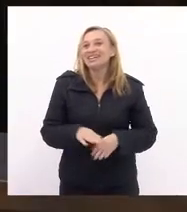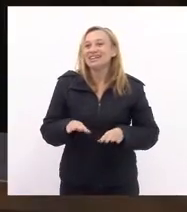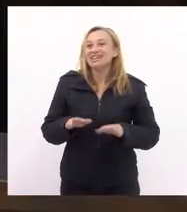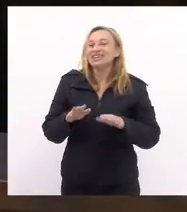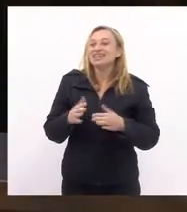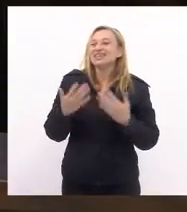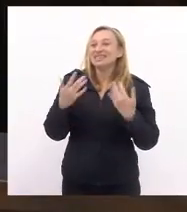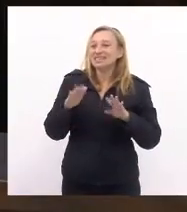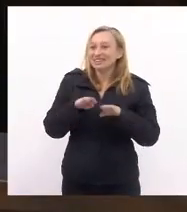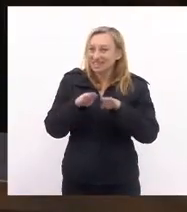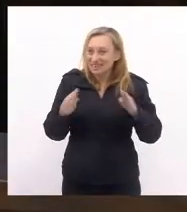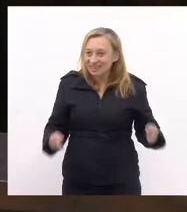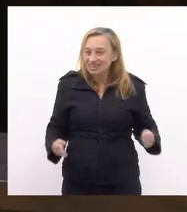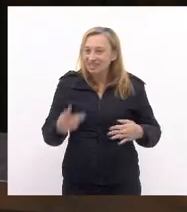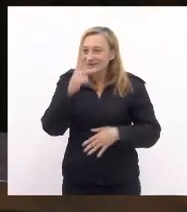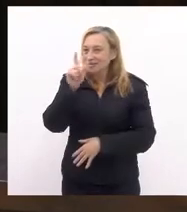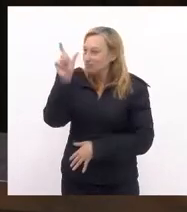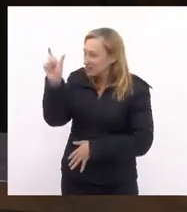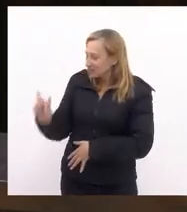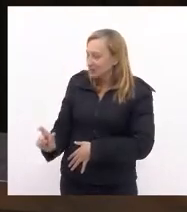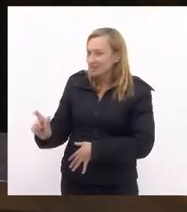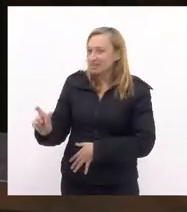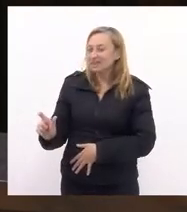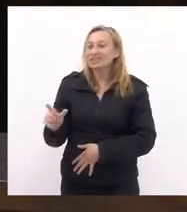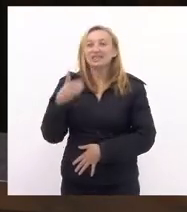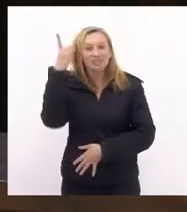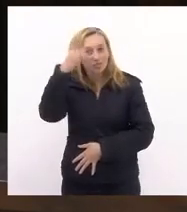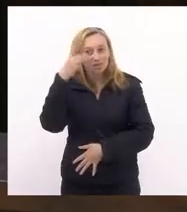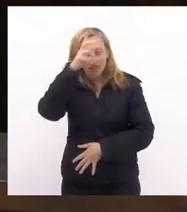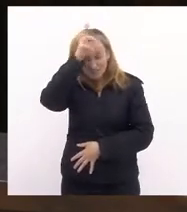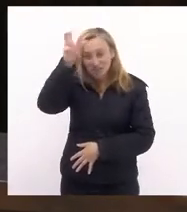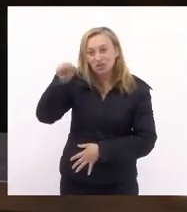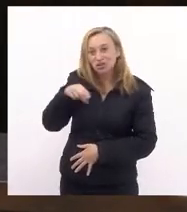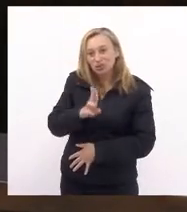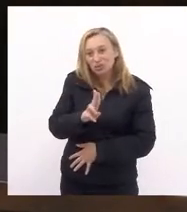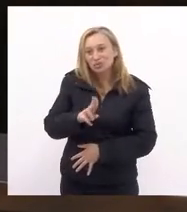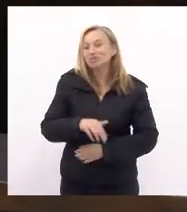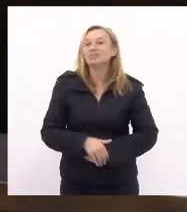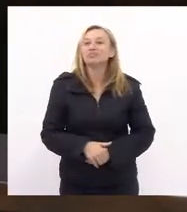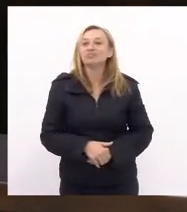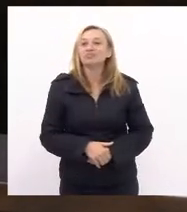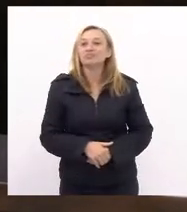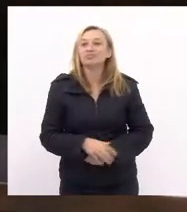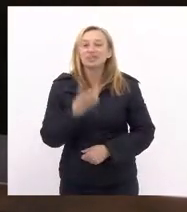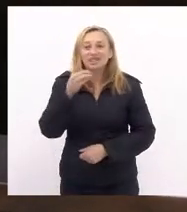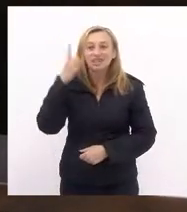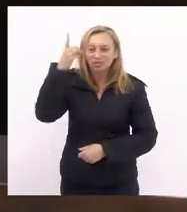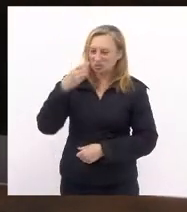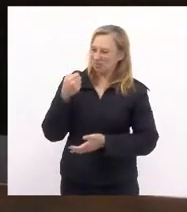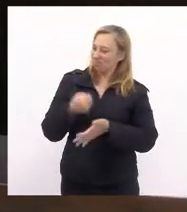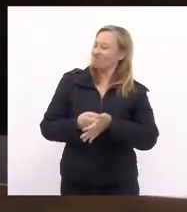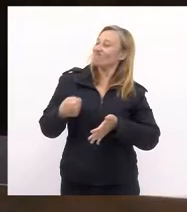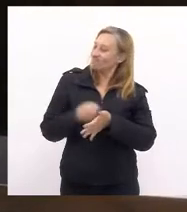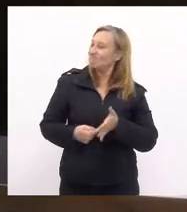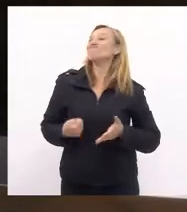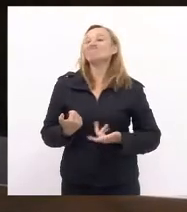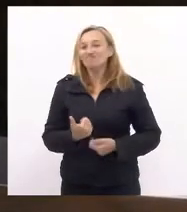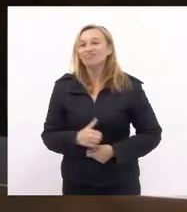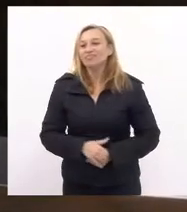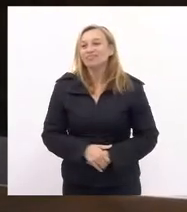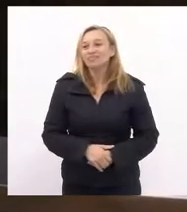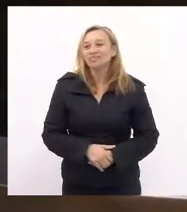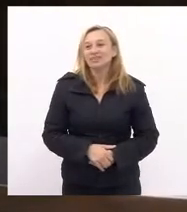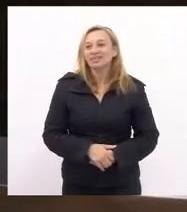mesa, nas pessoas da deputada Tia Ju, essa deputada aguerrida, combativa,